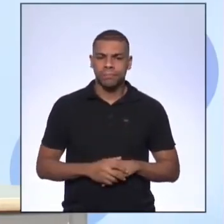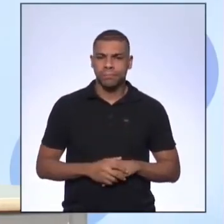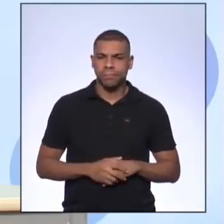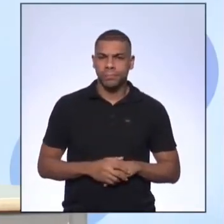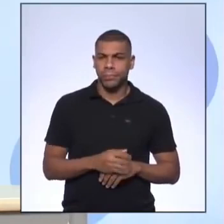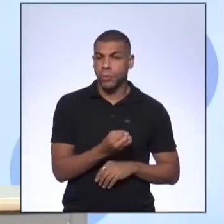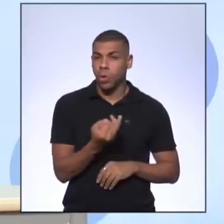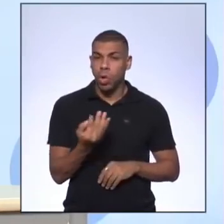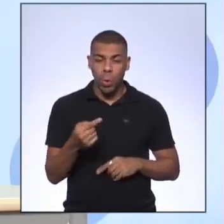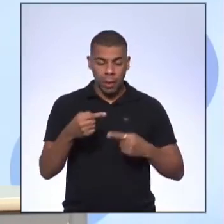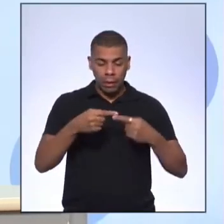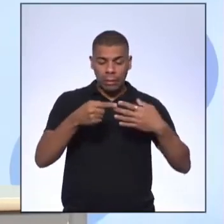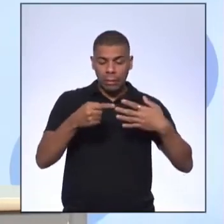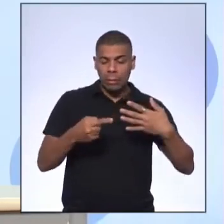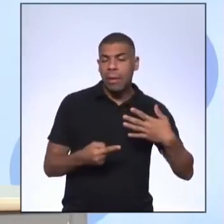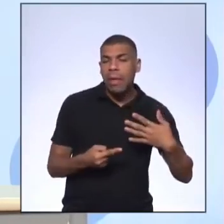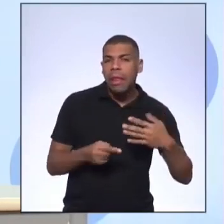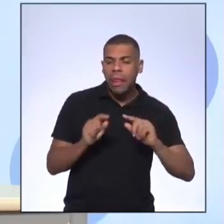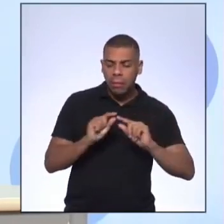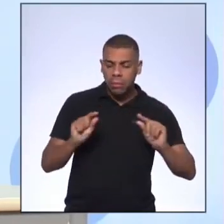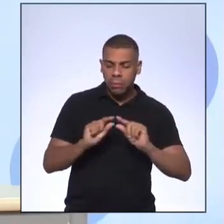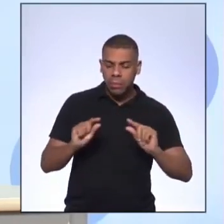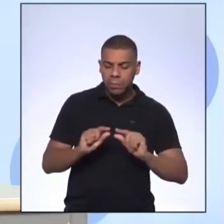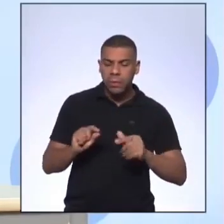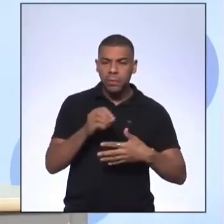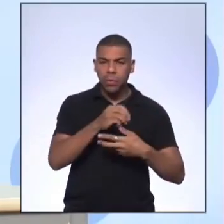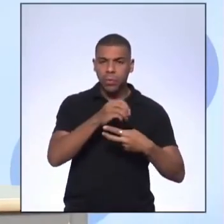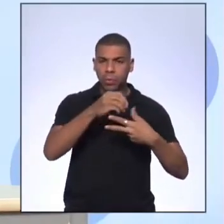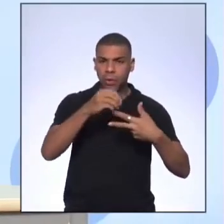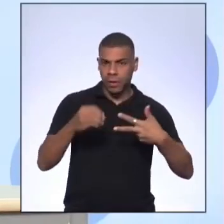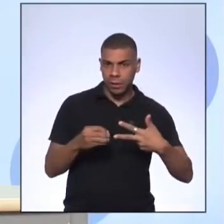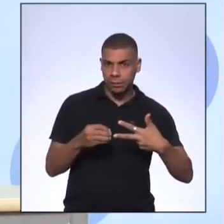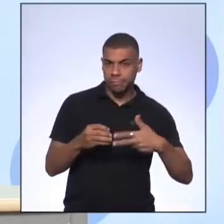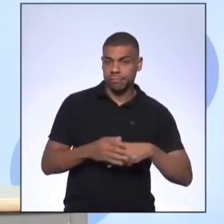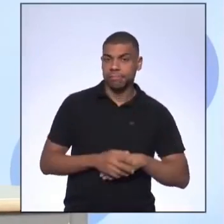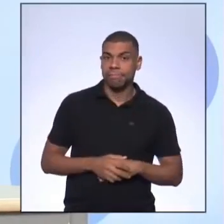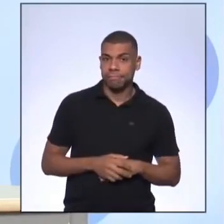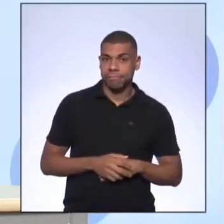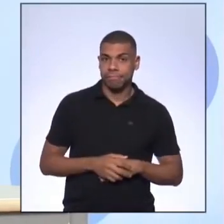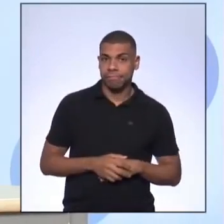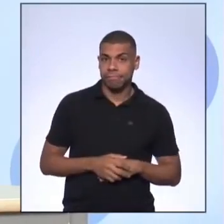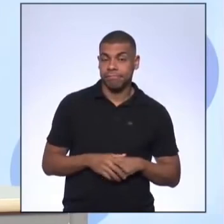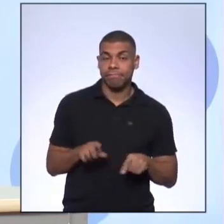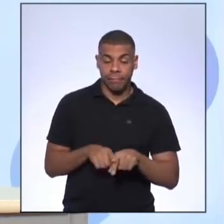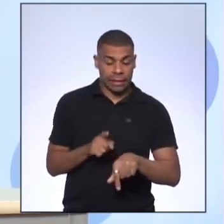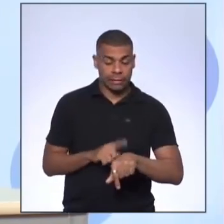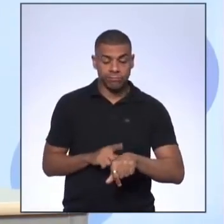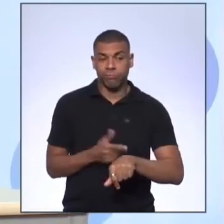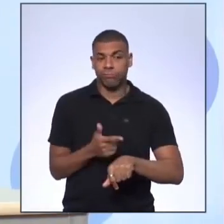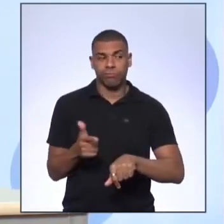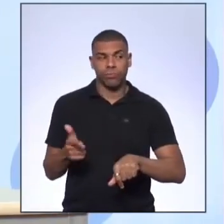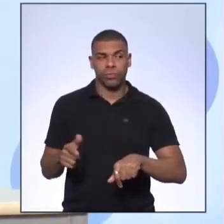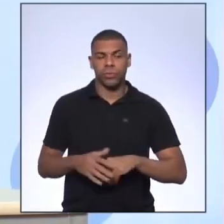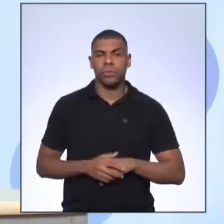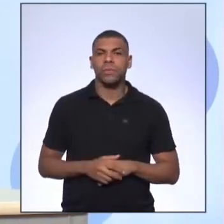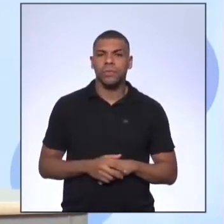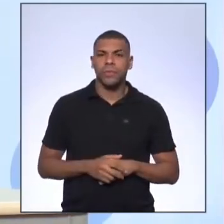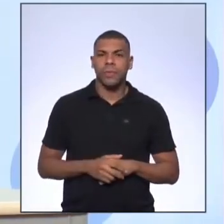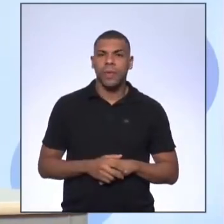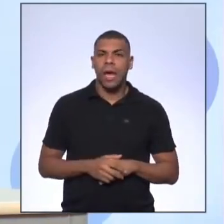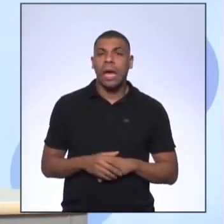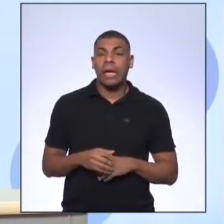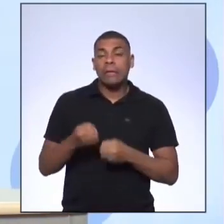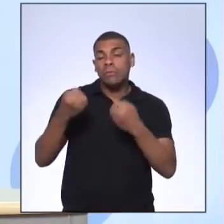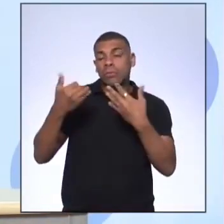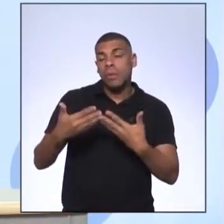serão solucionadas na próxima aula. Sim. E que ocupariam um espaço que acabariam por ocupar a explicação